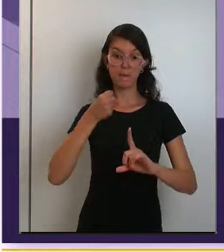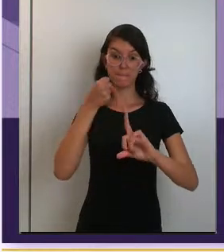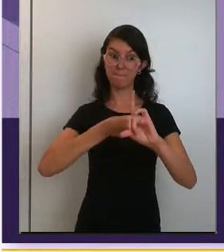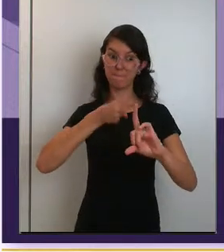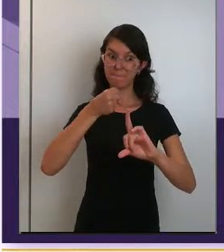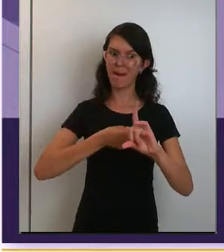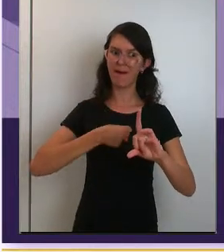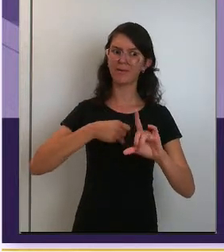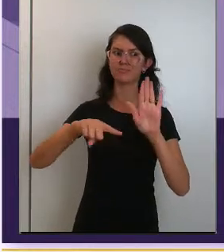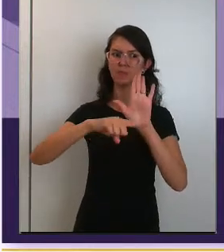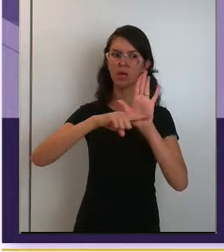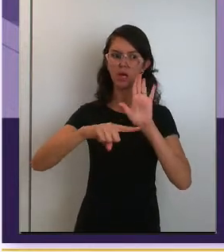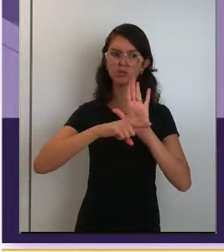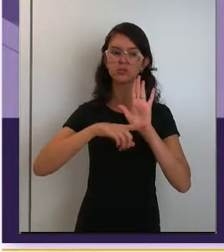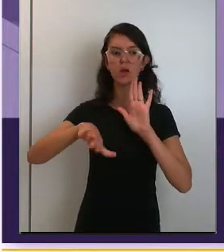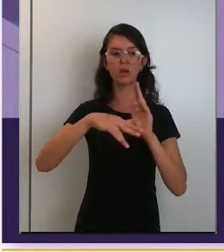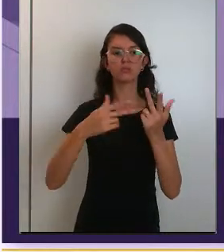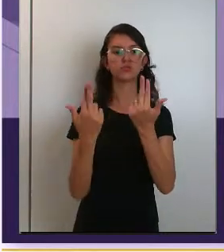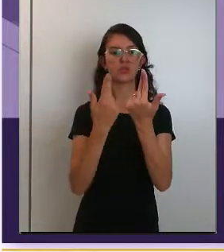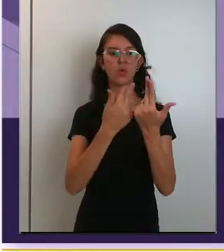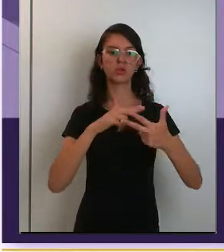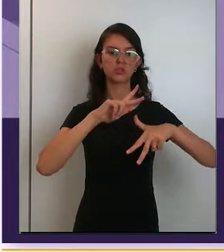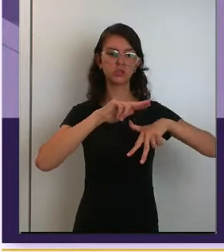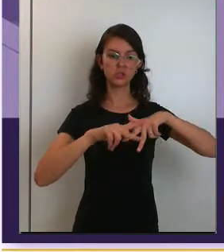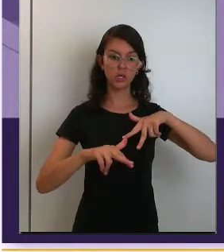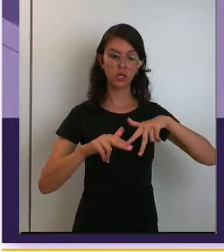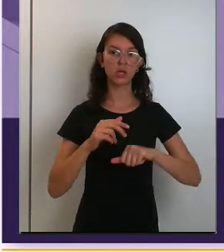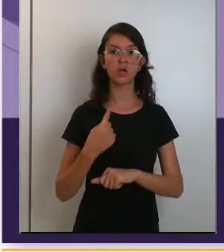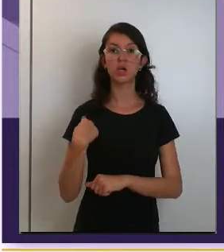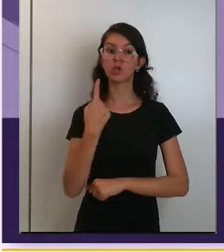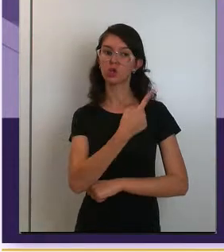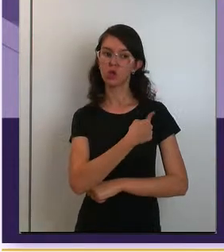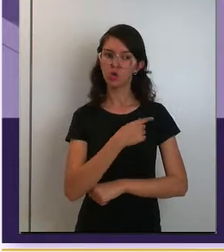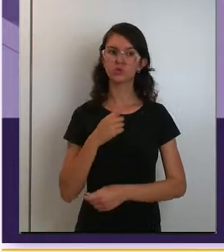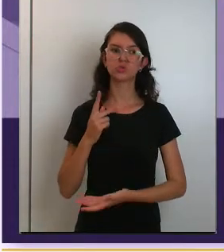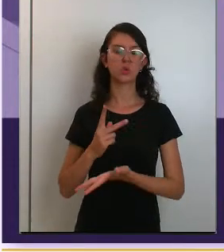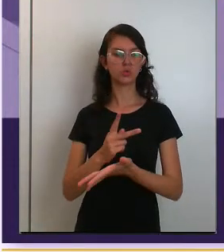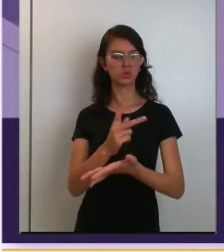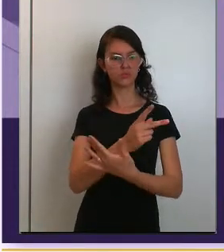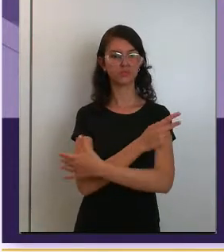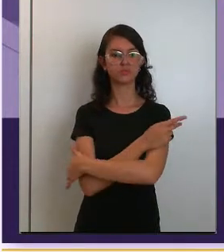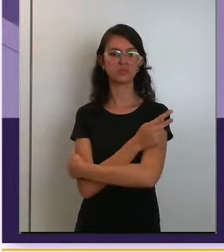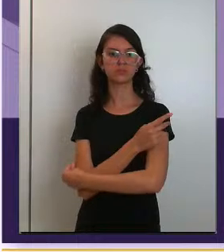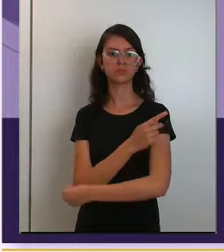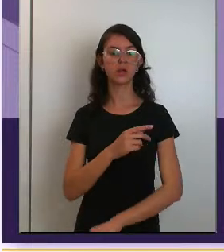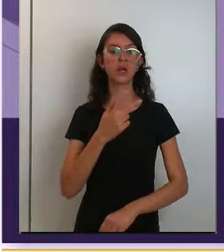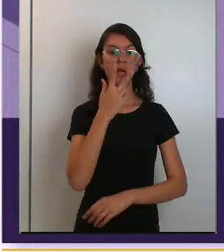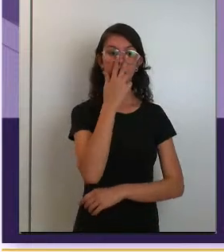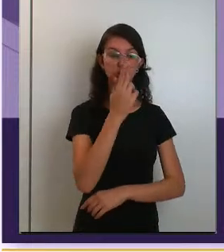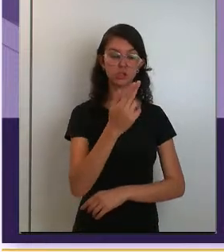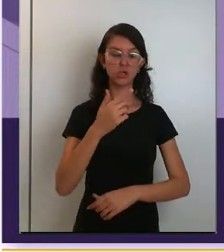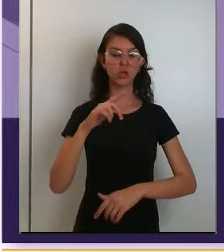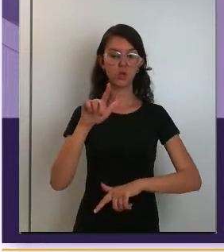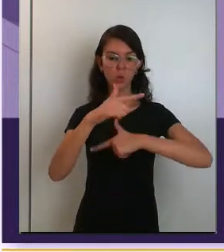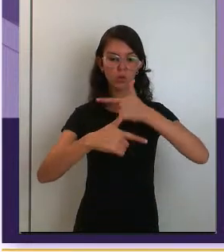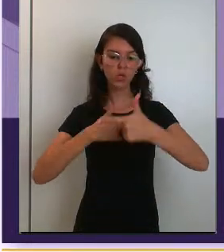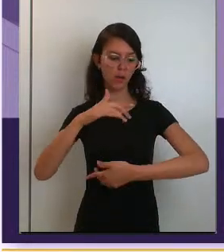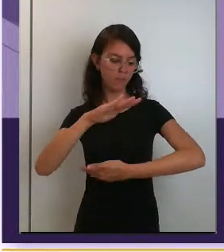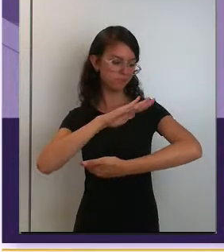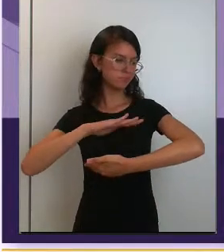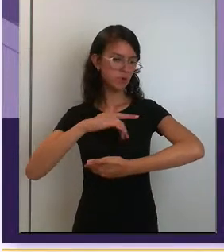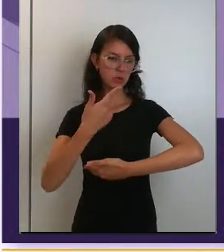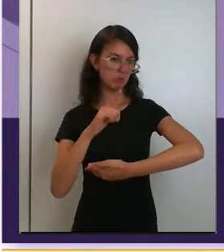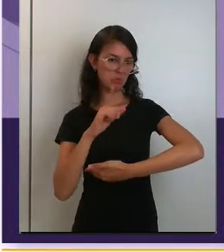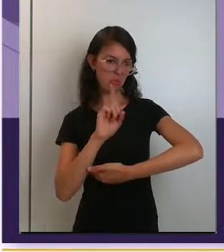refere à igualdade de gênero. Enquanto a gente continuar considerando o trabalho reprodutivo como um não trabalho